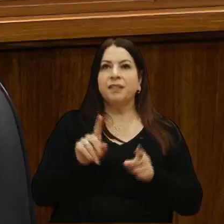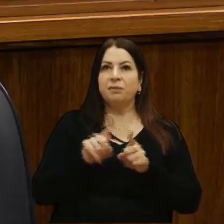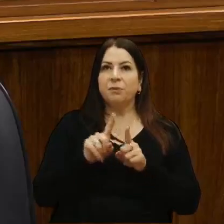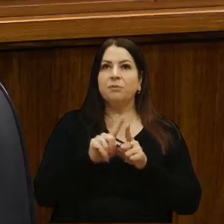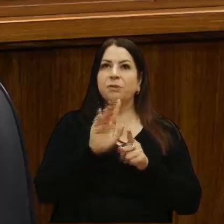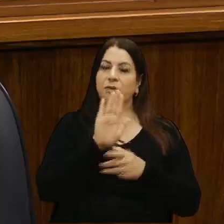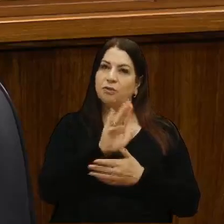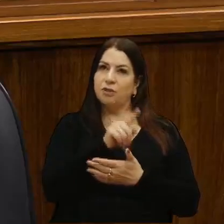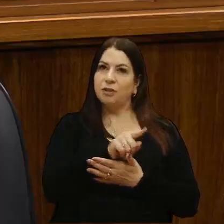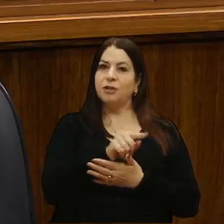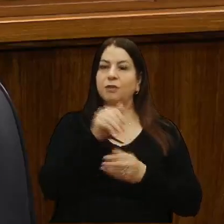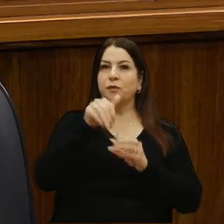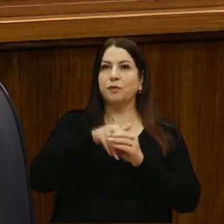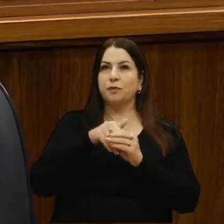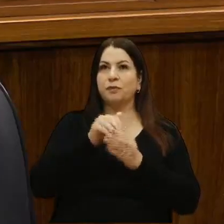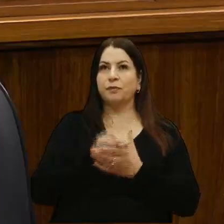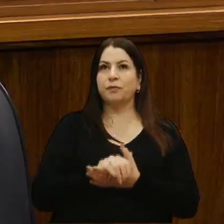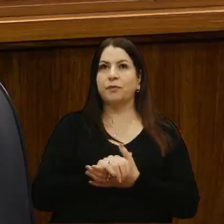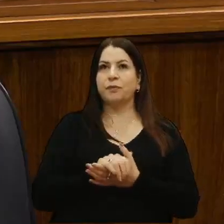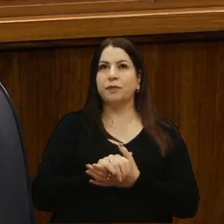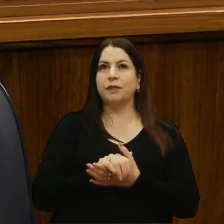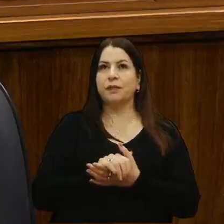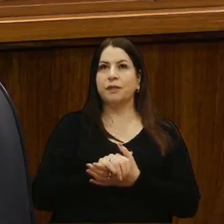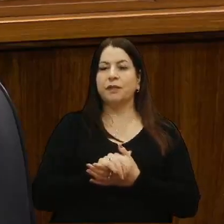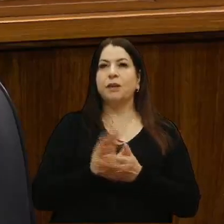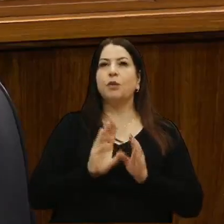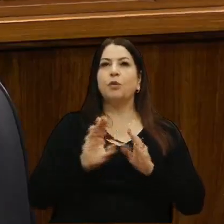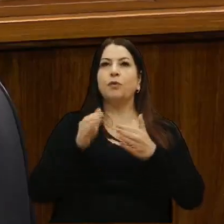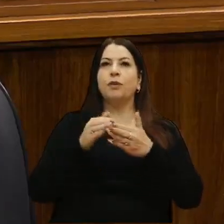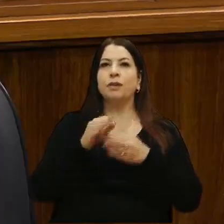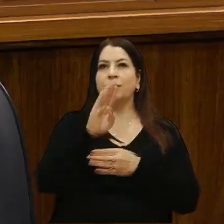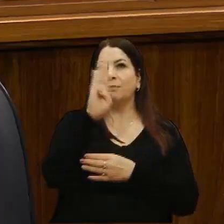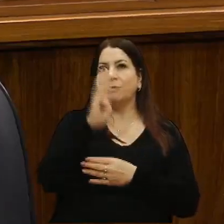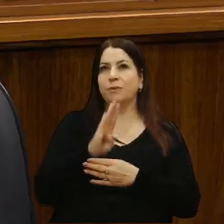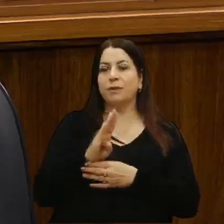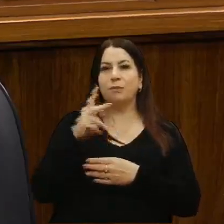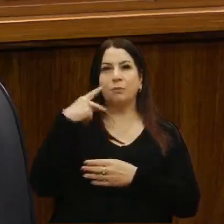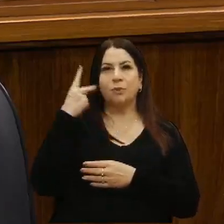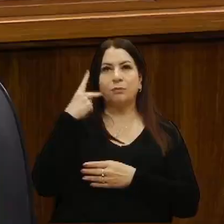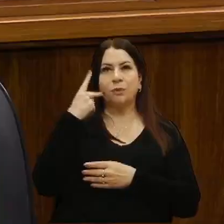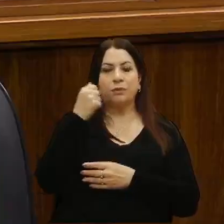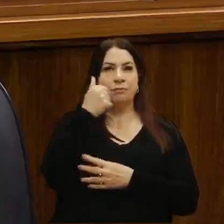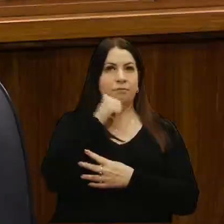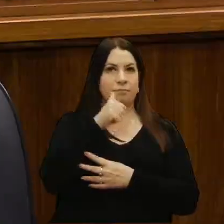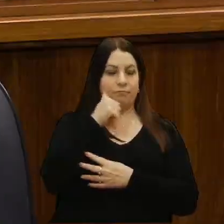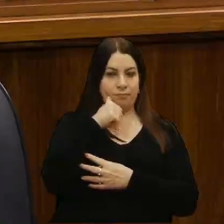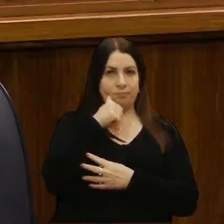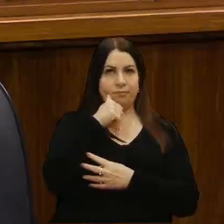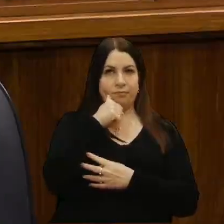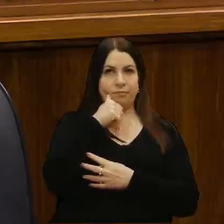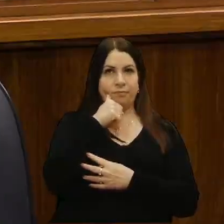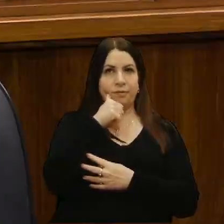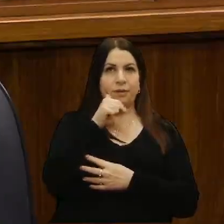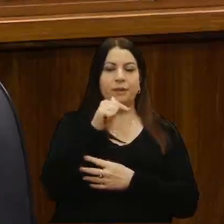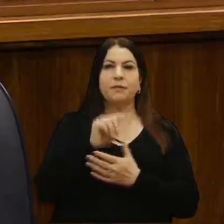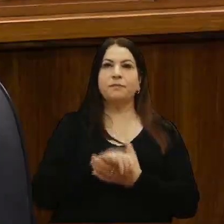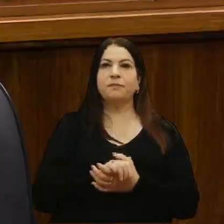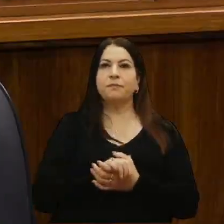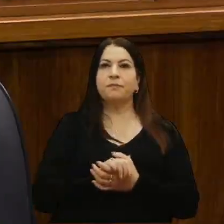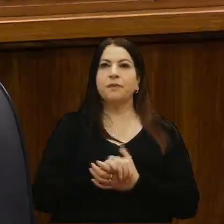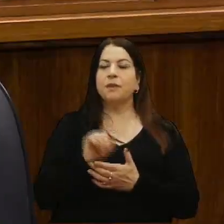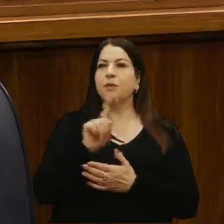quero deixar um voto à Conferência Nacional de Políticas para as Mulheres, que